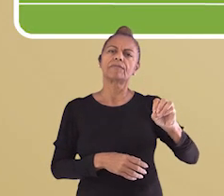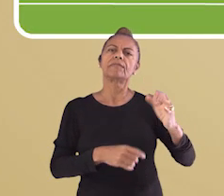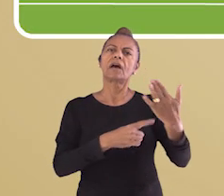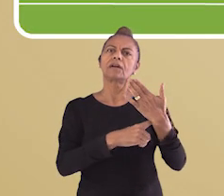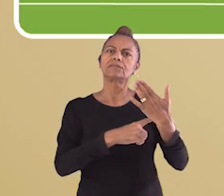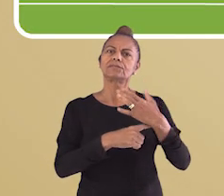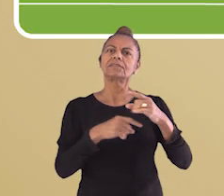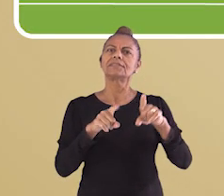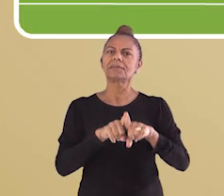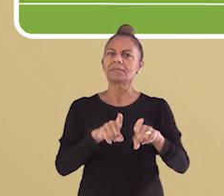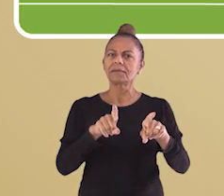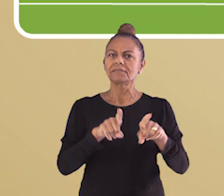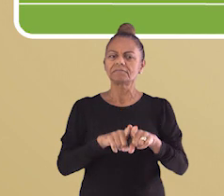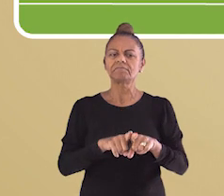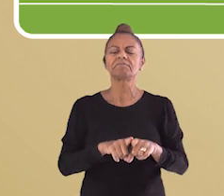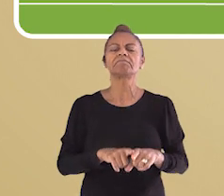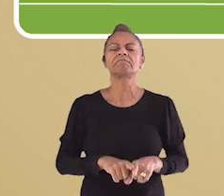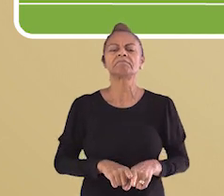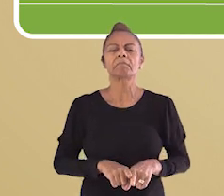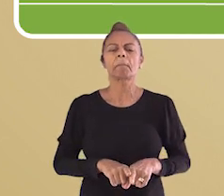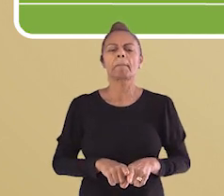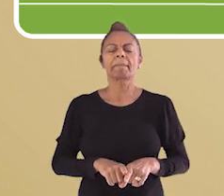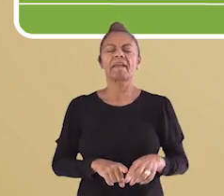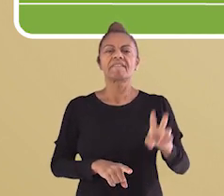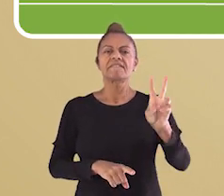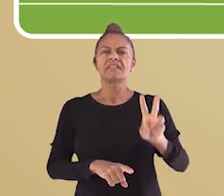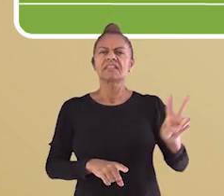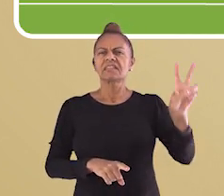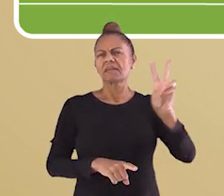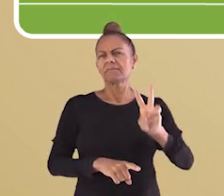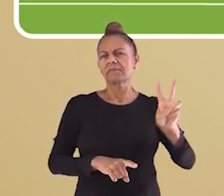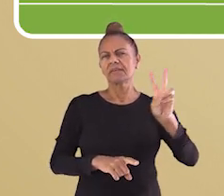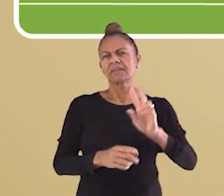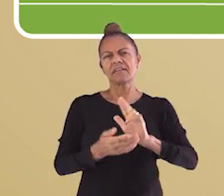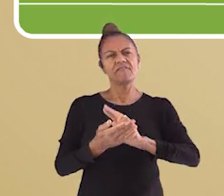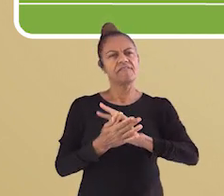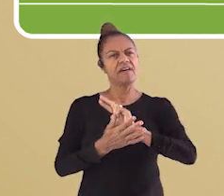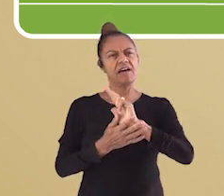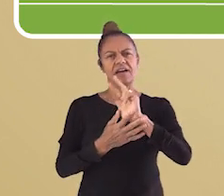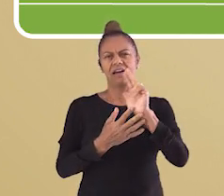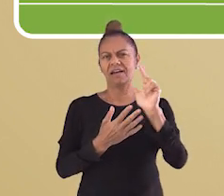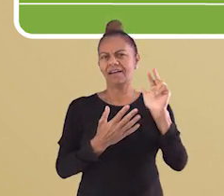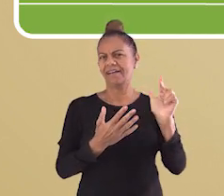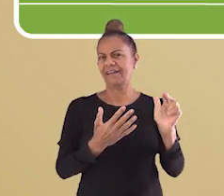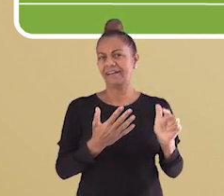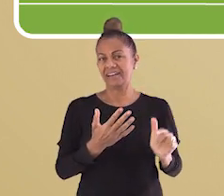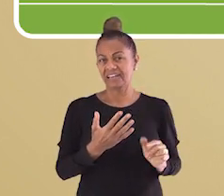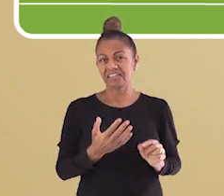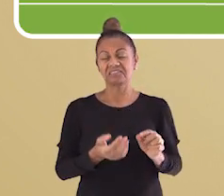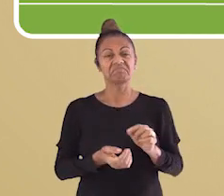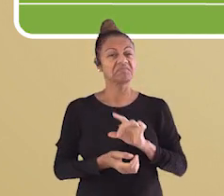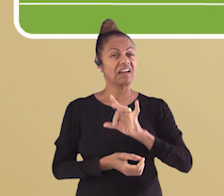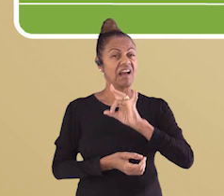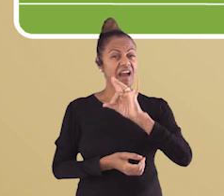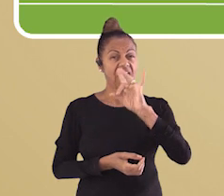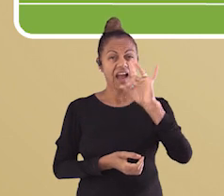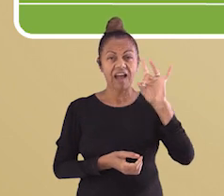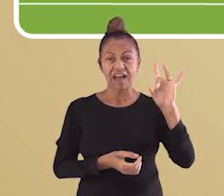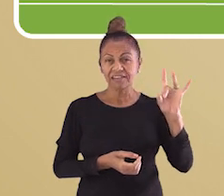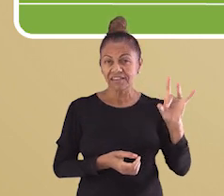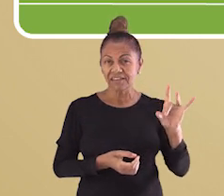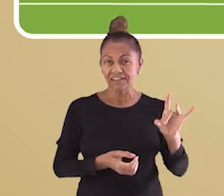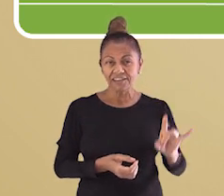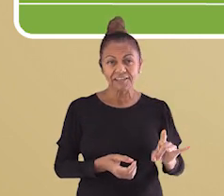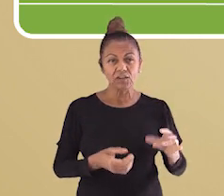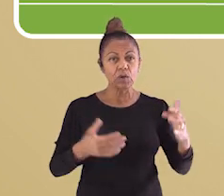que também são um grupo bem grande. Existem vitaminas em grande variedade. Se a gente pensar no papel das vitaminas